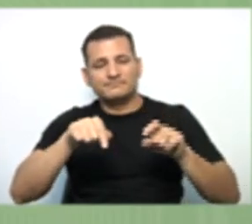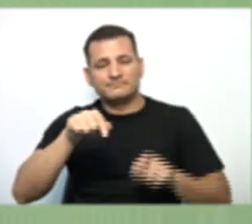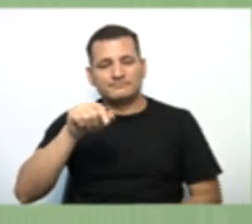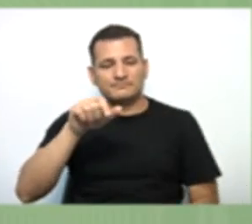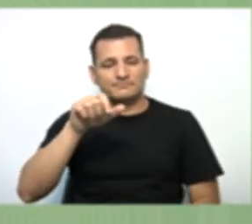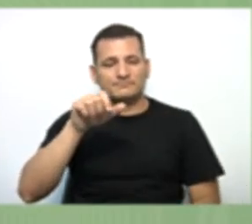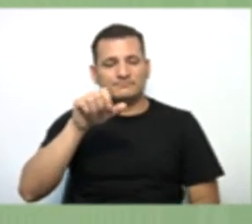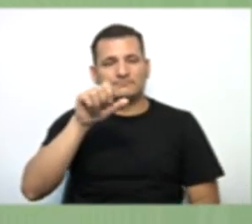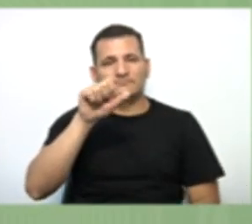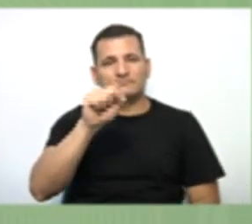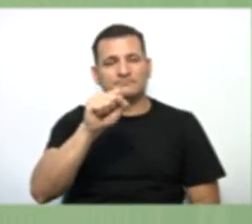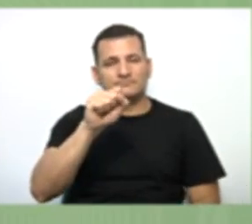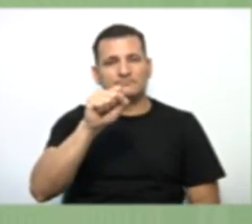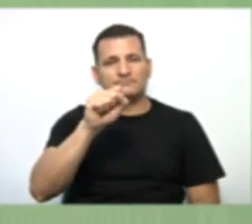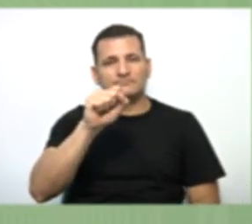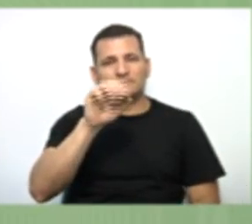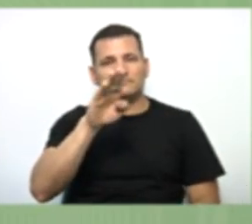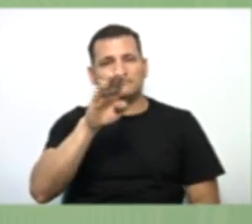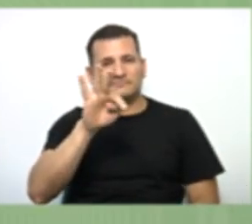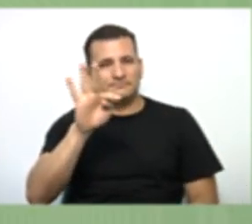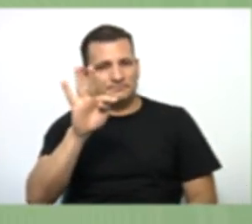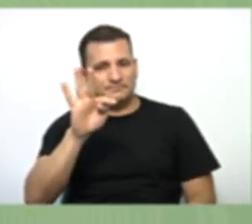aí da década de 90 para cá.